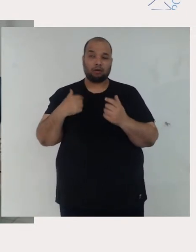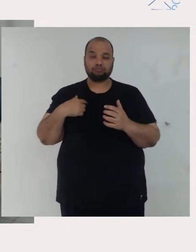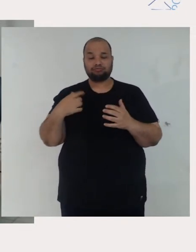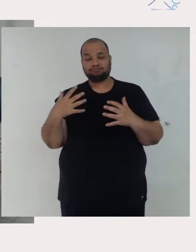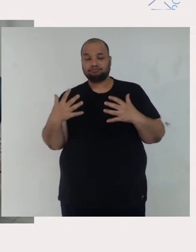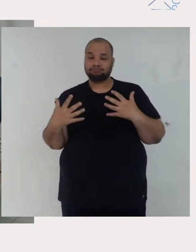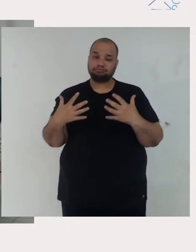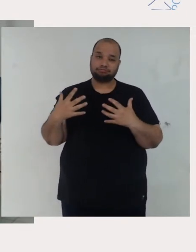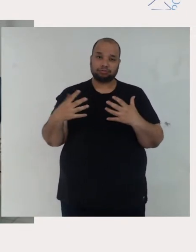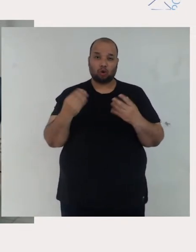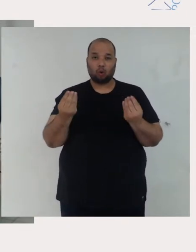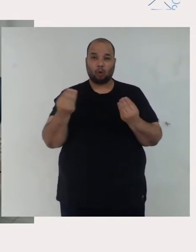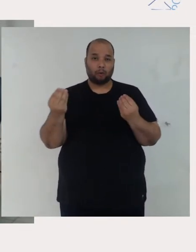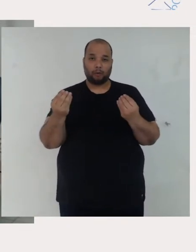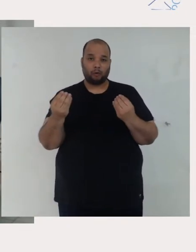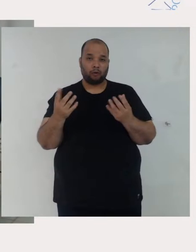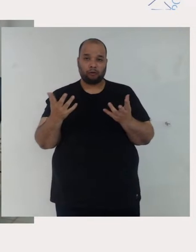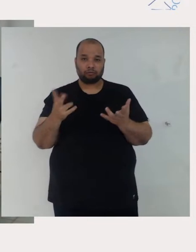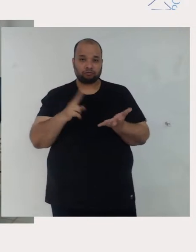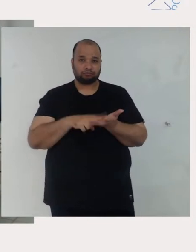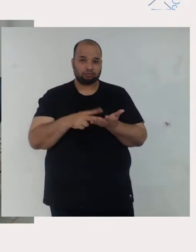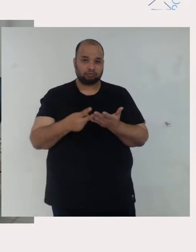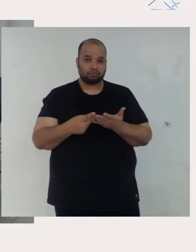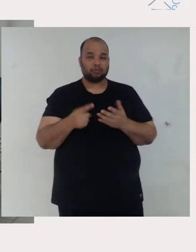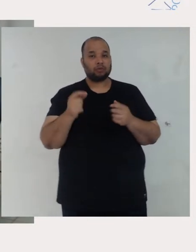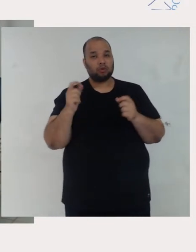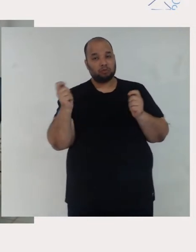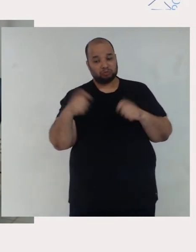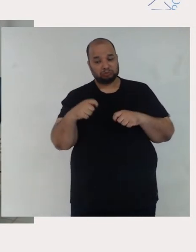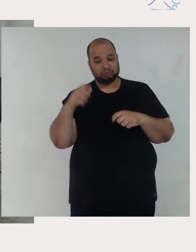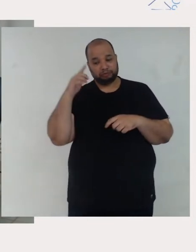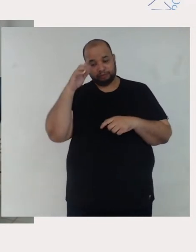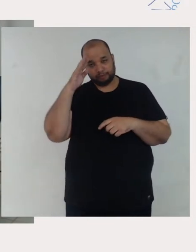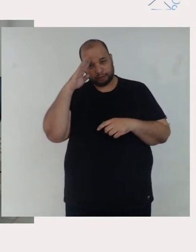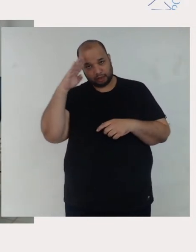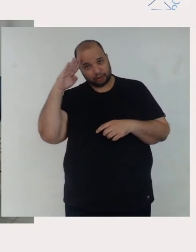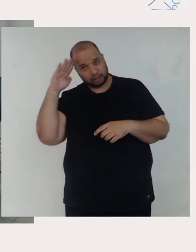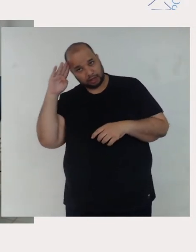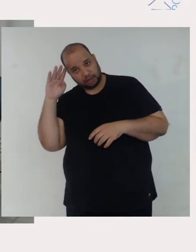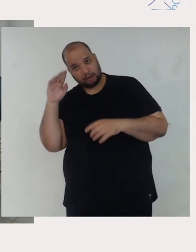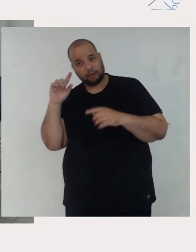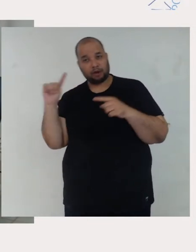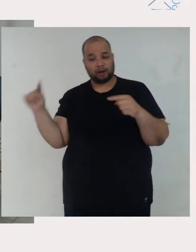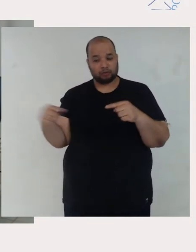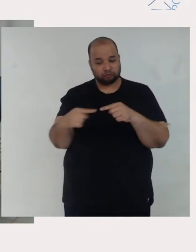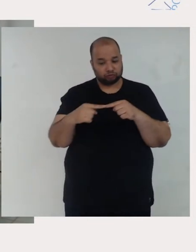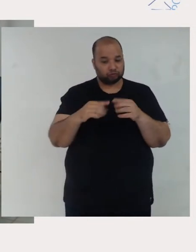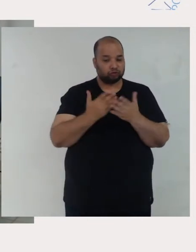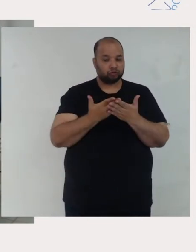que pudesse ser uma atividade acadêmica, um campo de estudos.